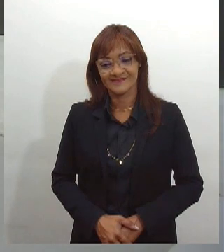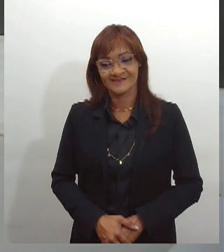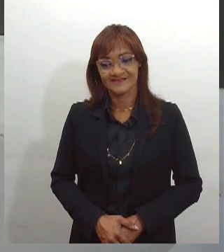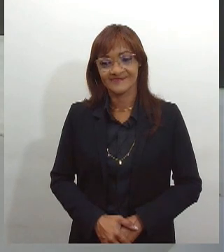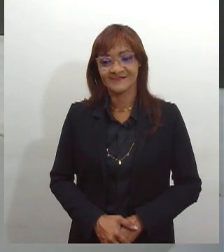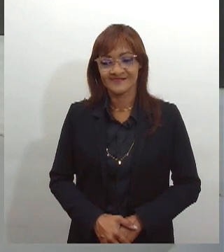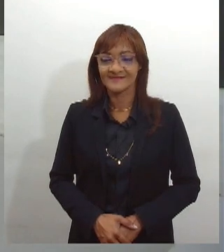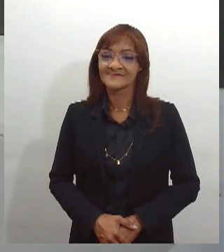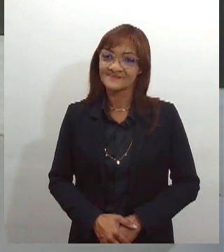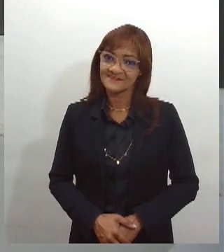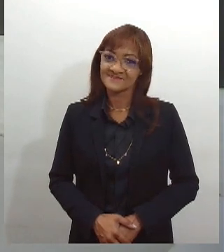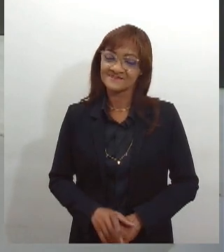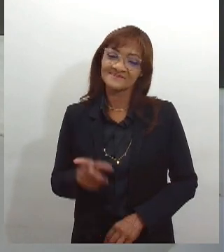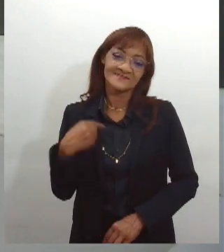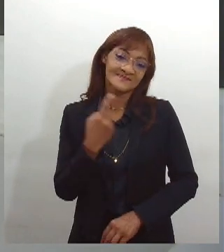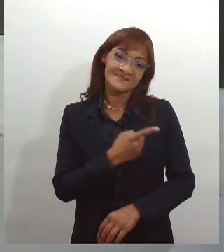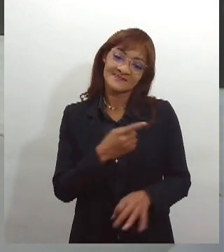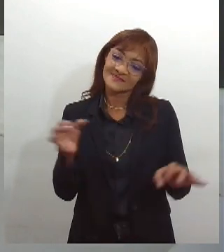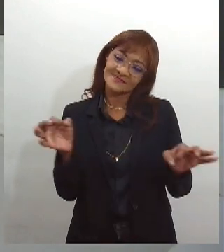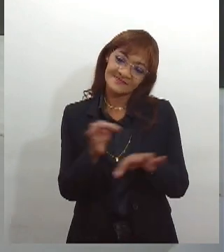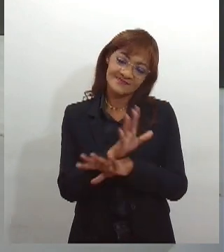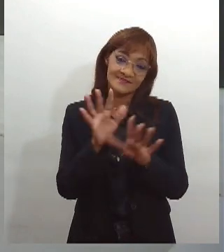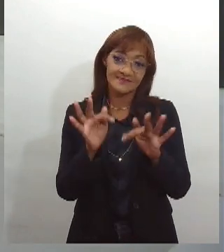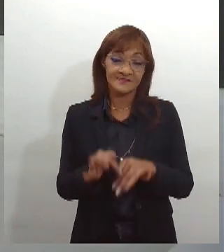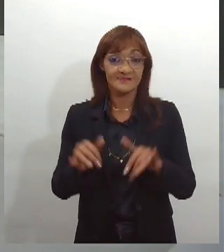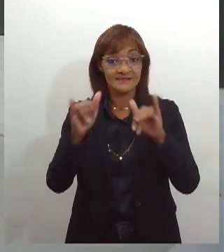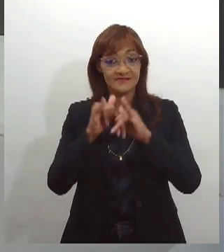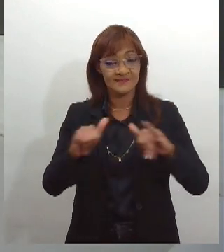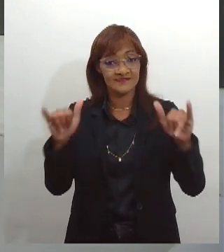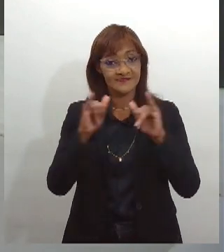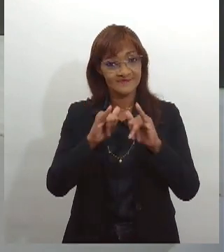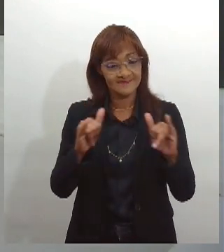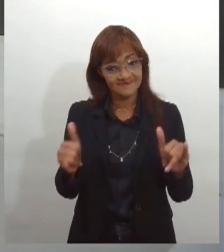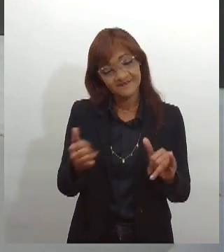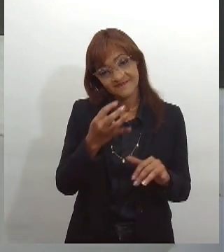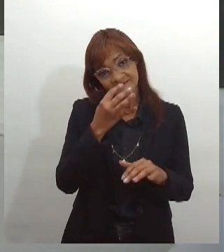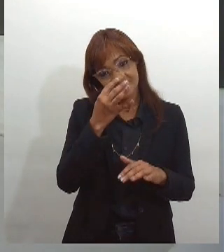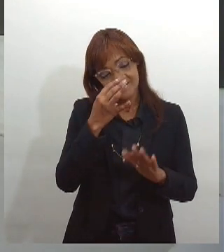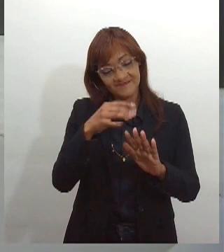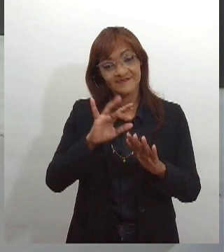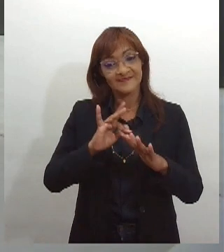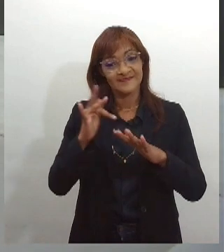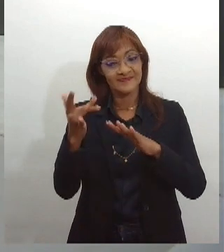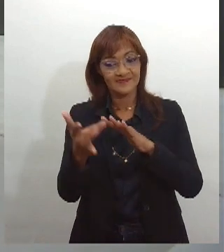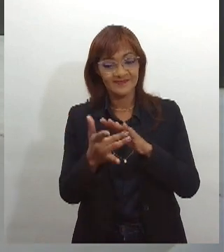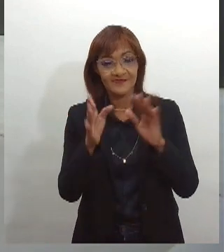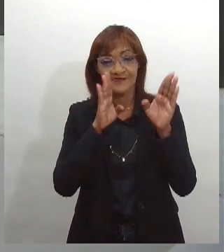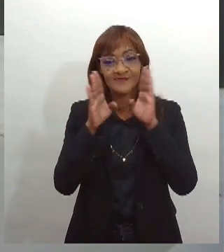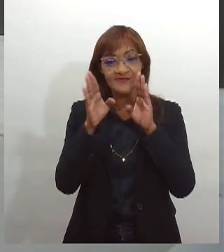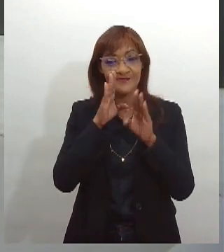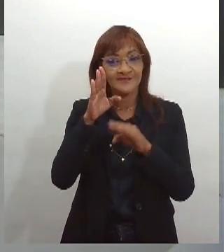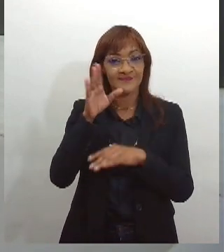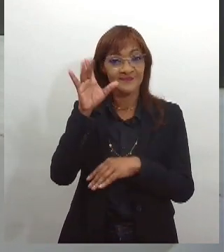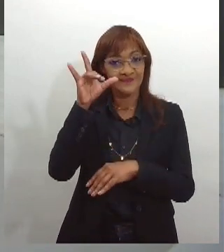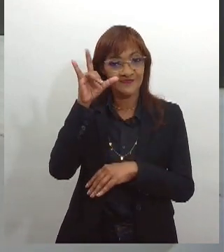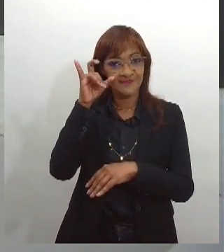E a gente fica por aqui. Outras notícias você confere em nossas redes sociais, no Face e no Instagram, através